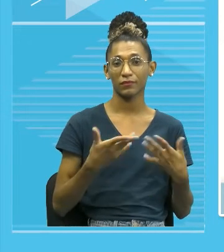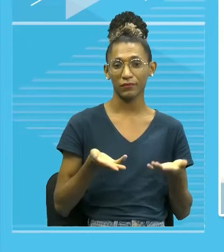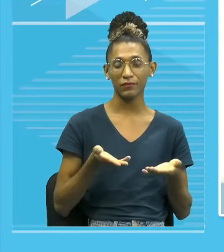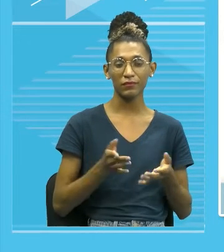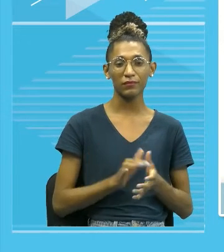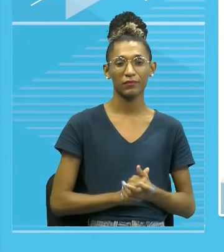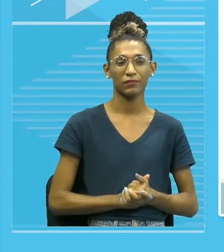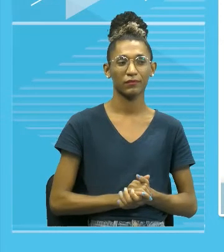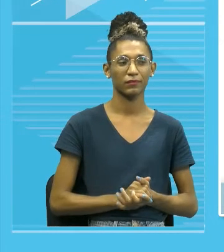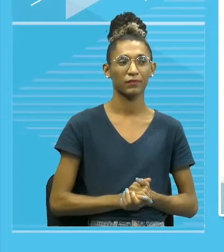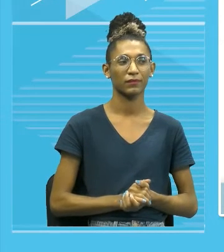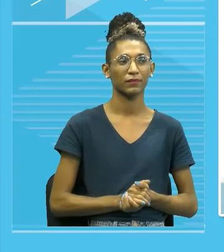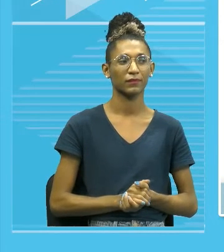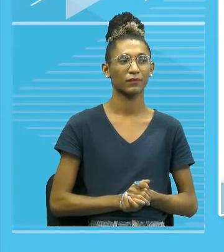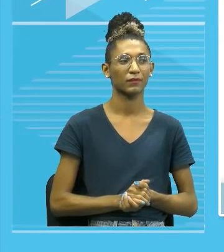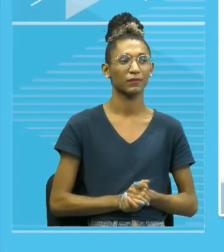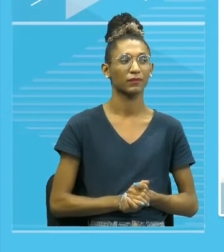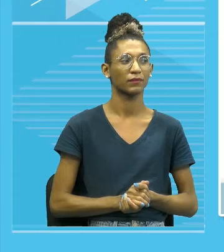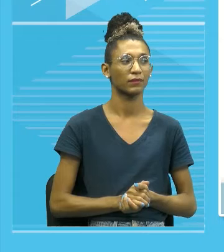bom